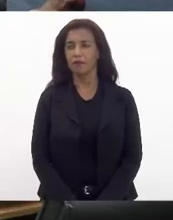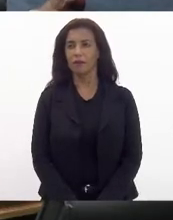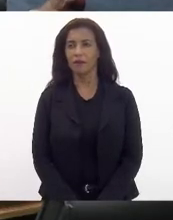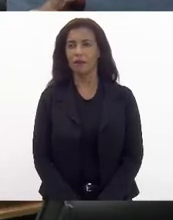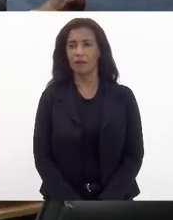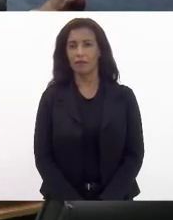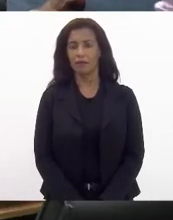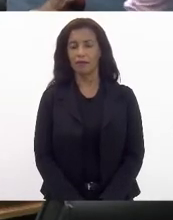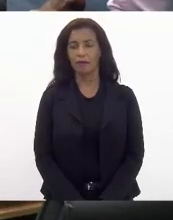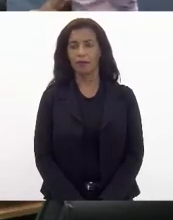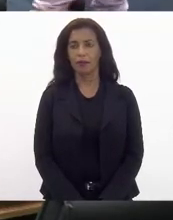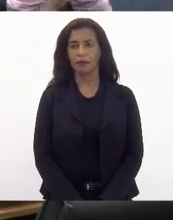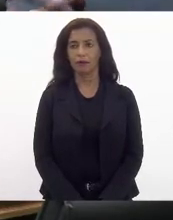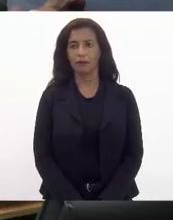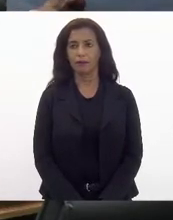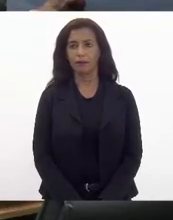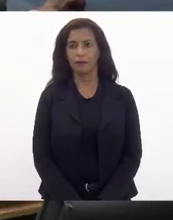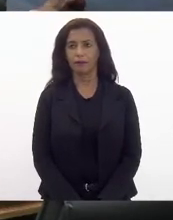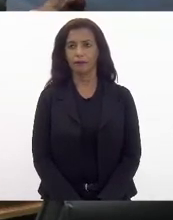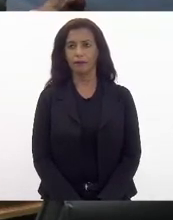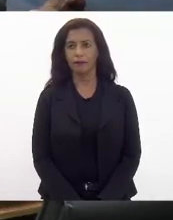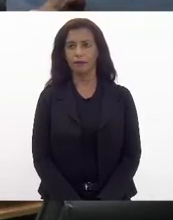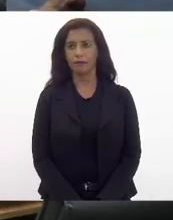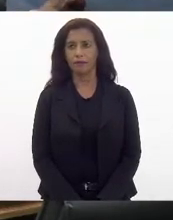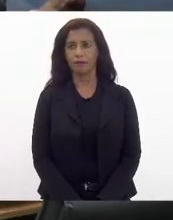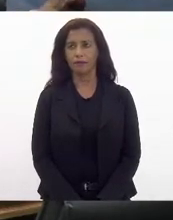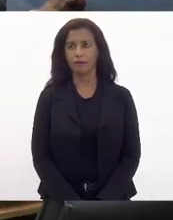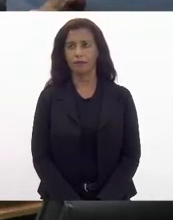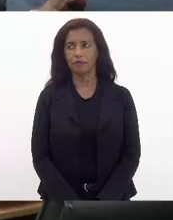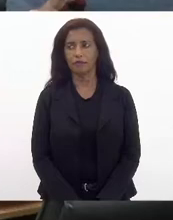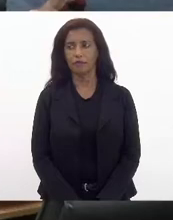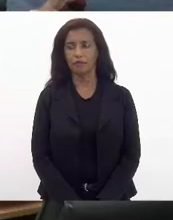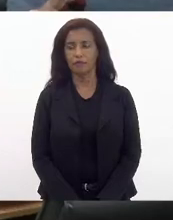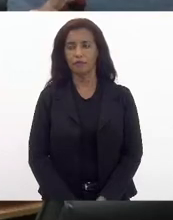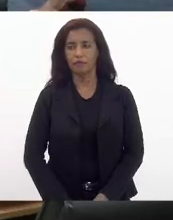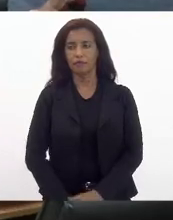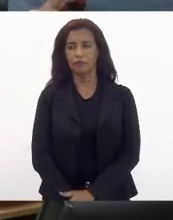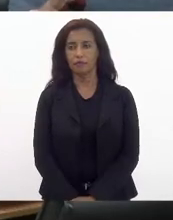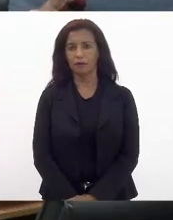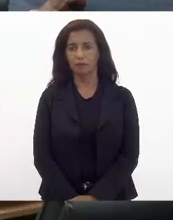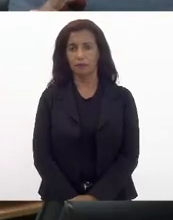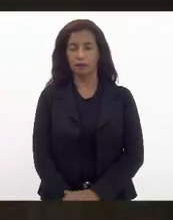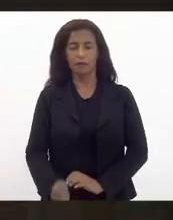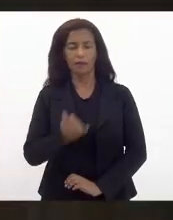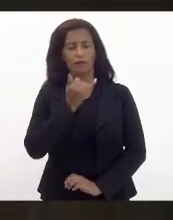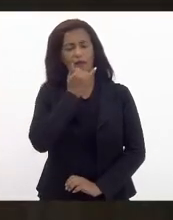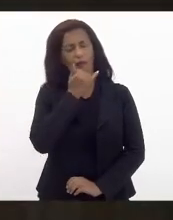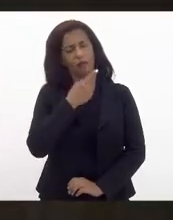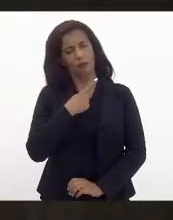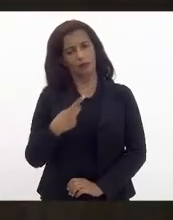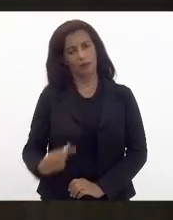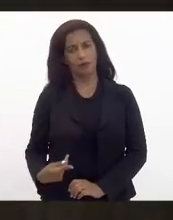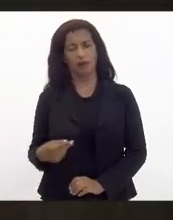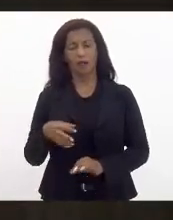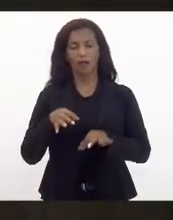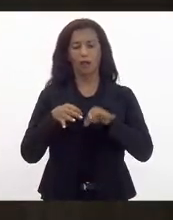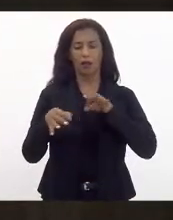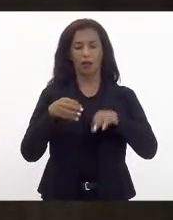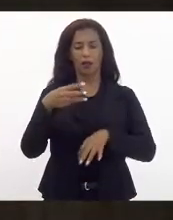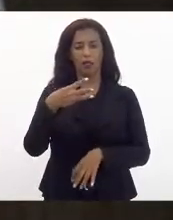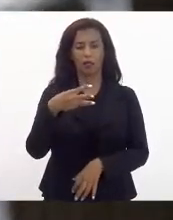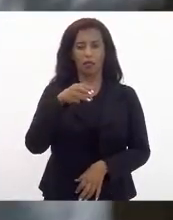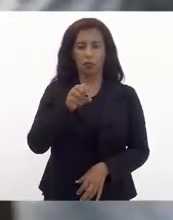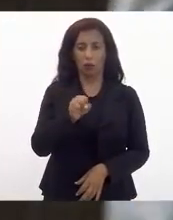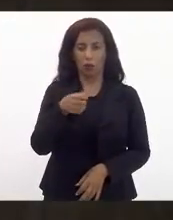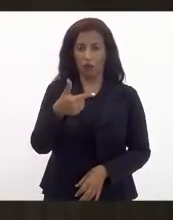E aí Oi boa tarde querida perdão Presidente eu o projeto de lei